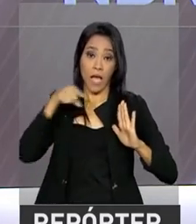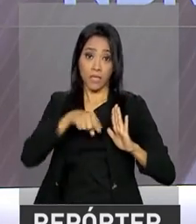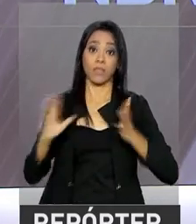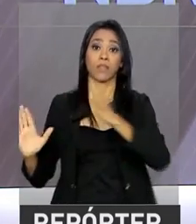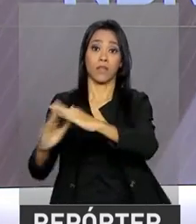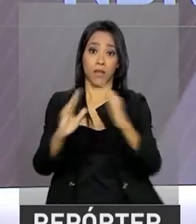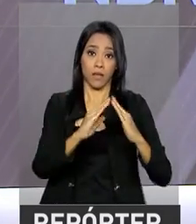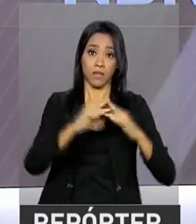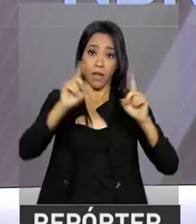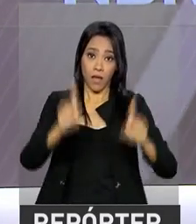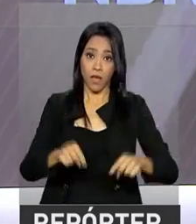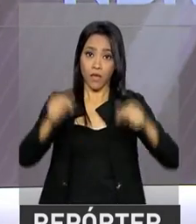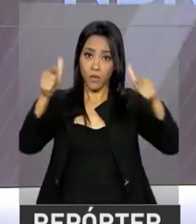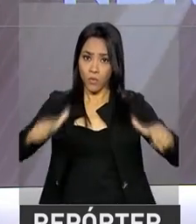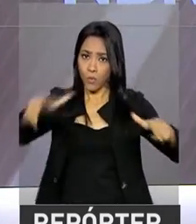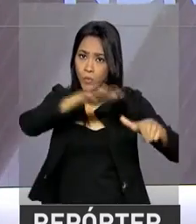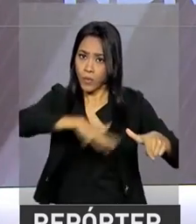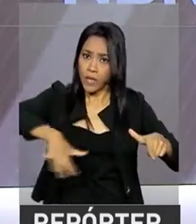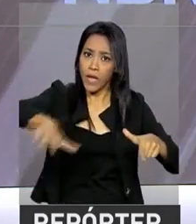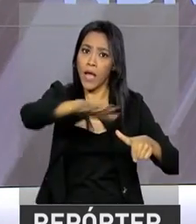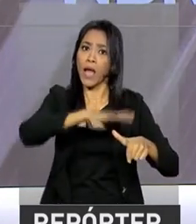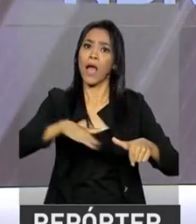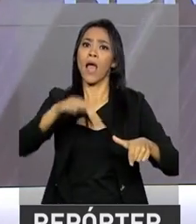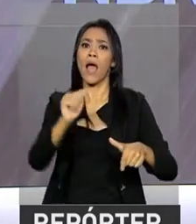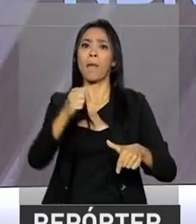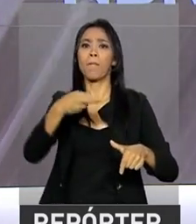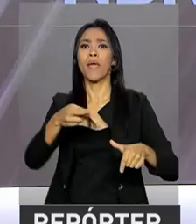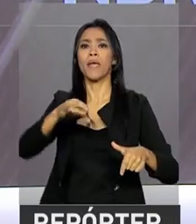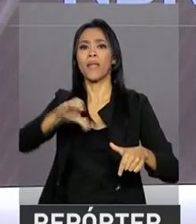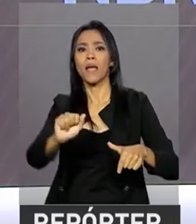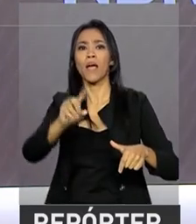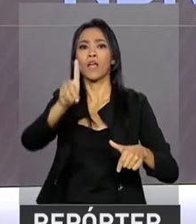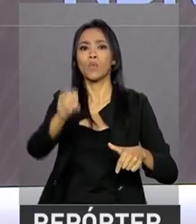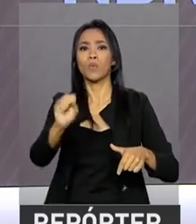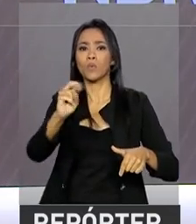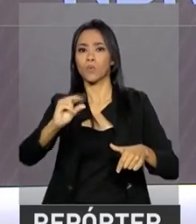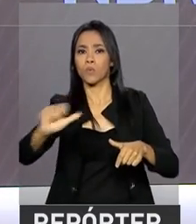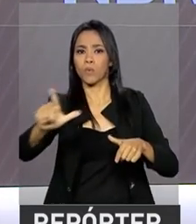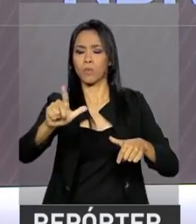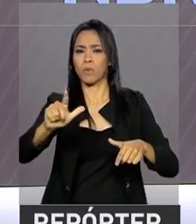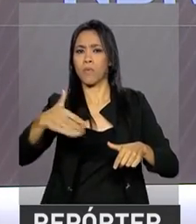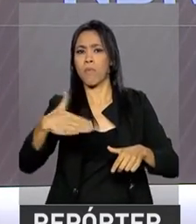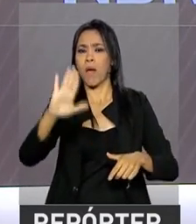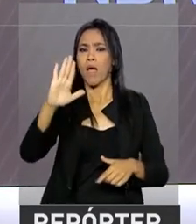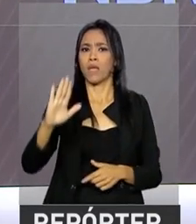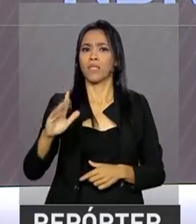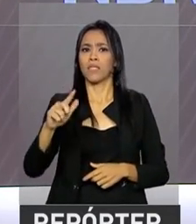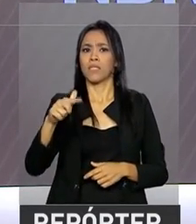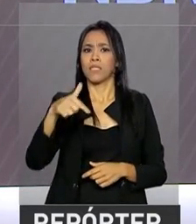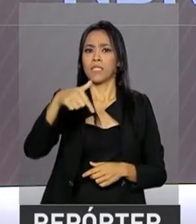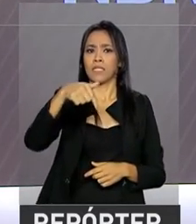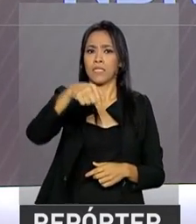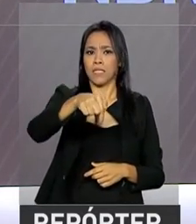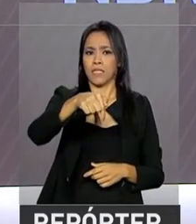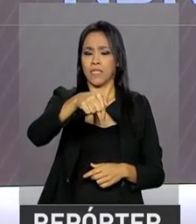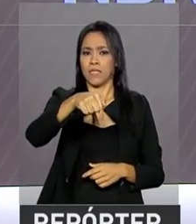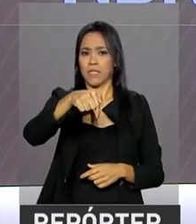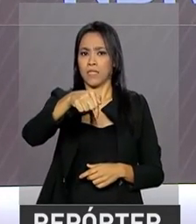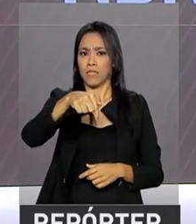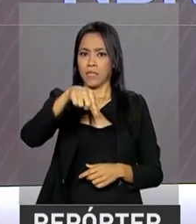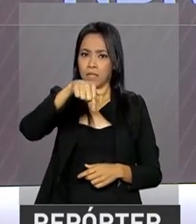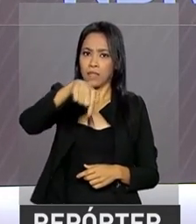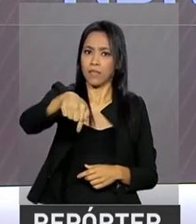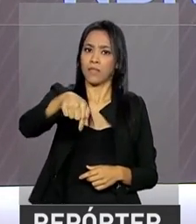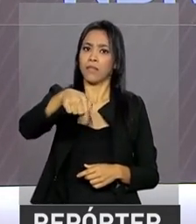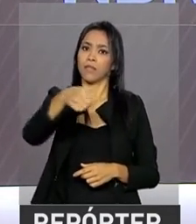parte do residencial américa do sul mais de 70 mais de 760 famílias